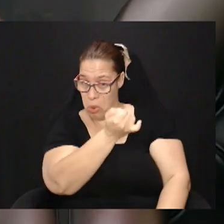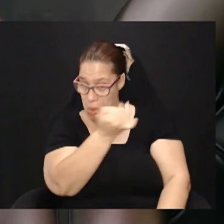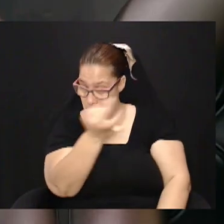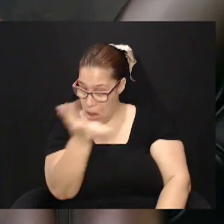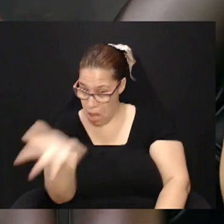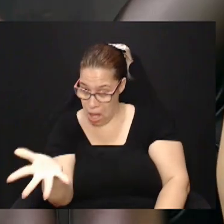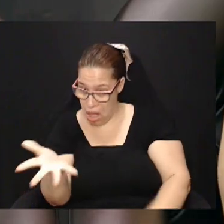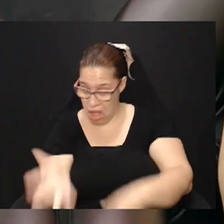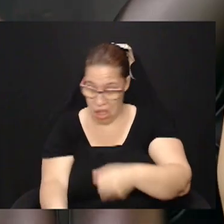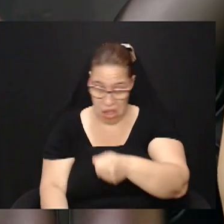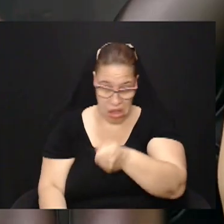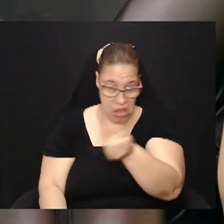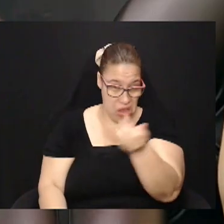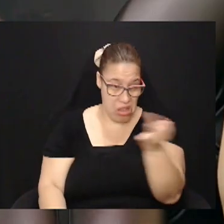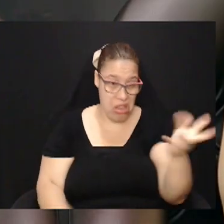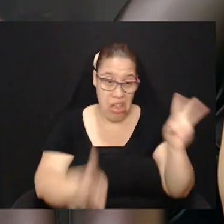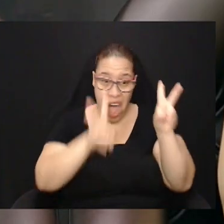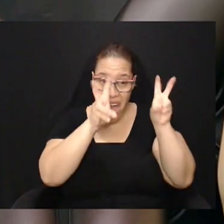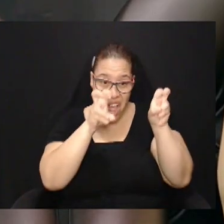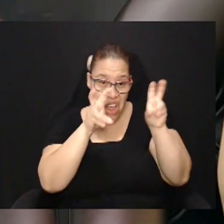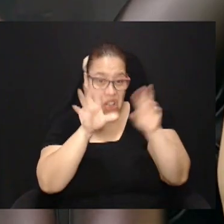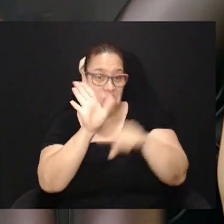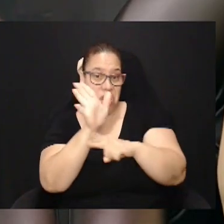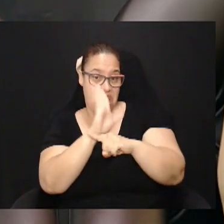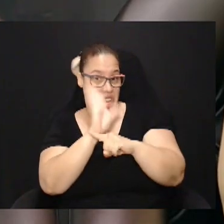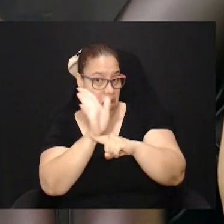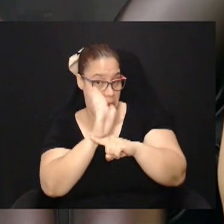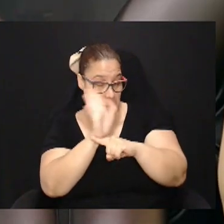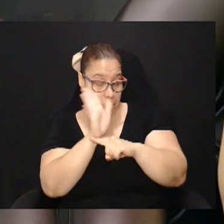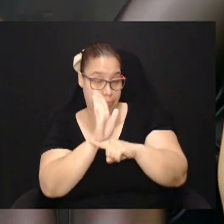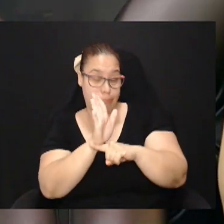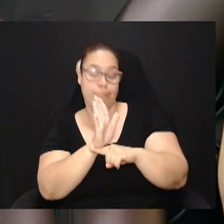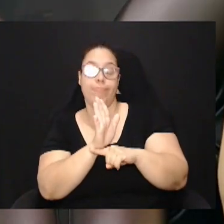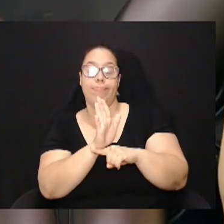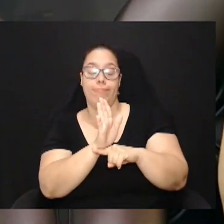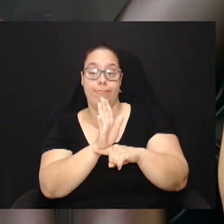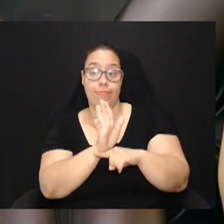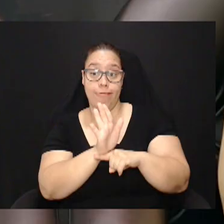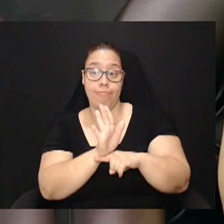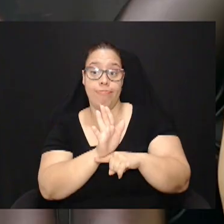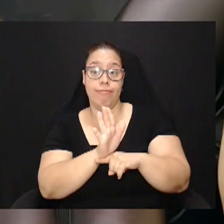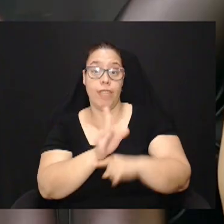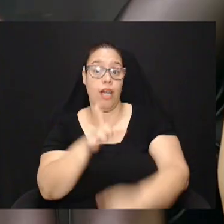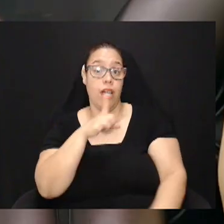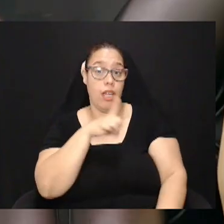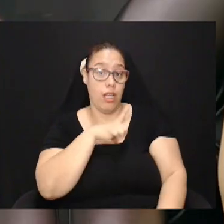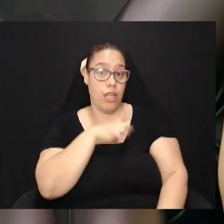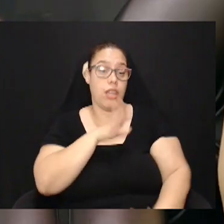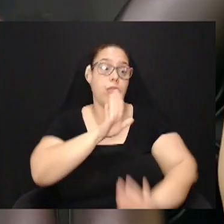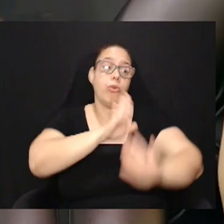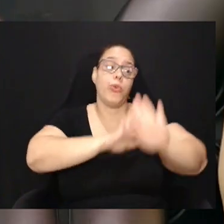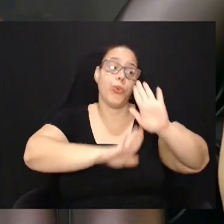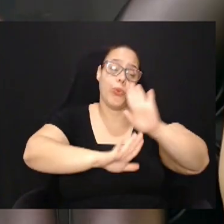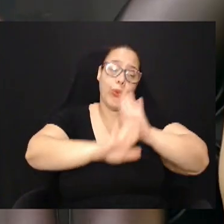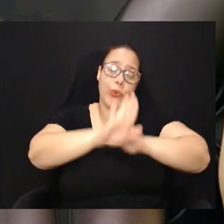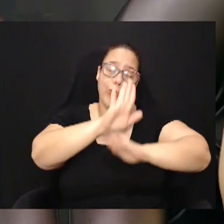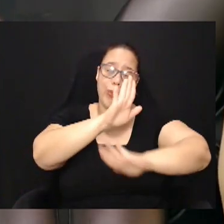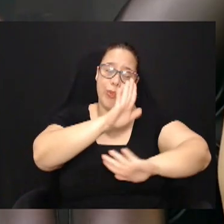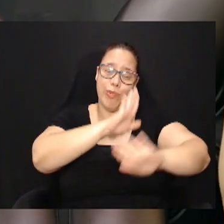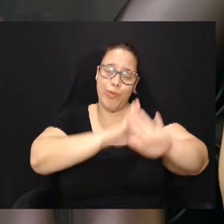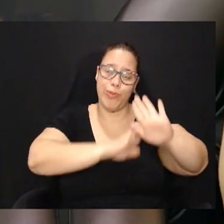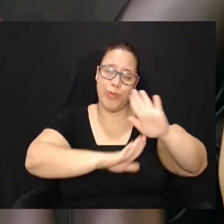os temas dos filmes, né? A gente tem que tomar muito cuidado, né? Porque a